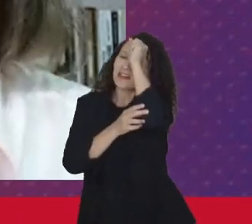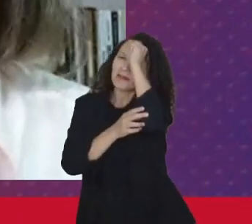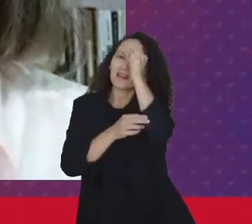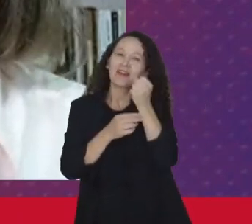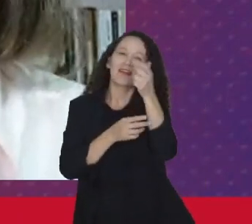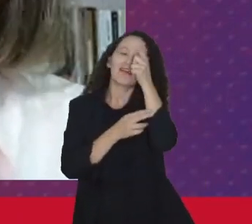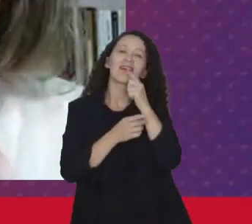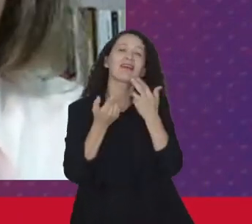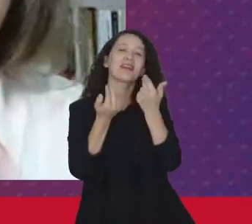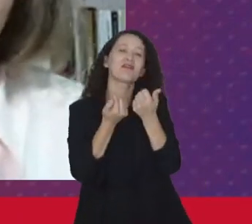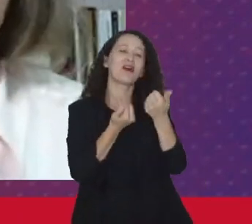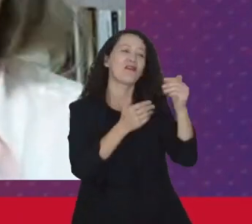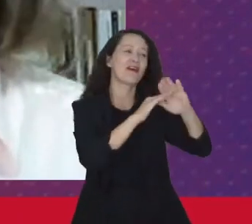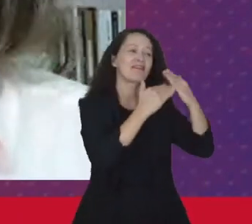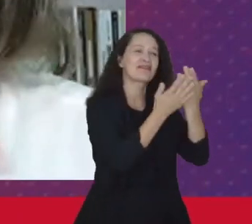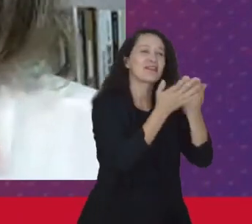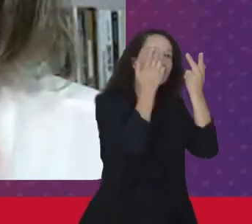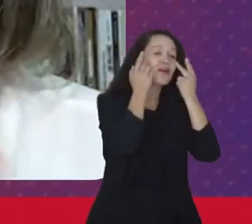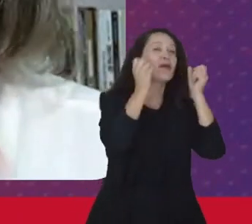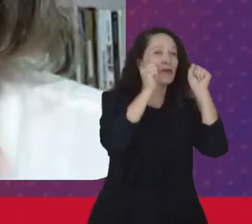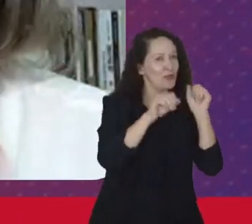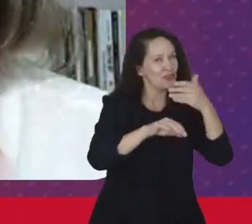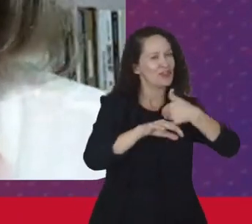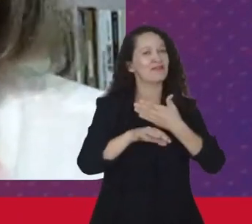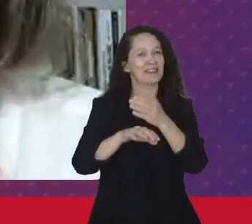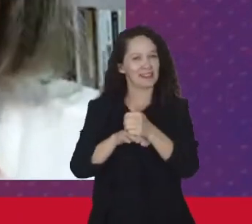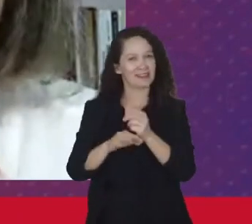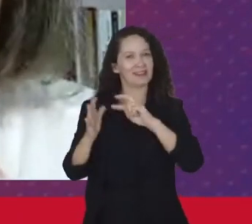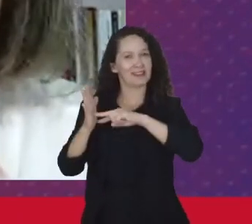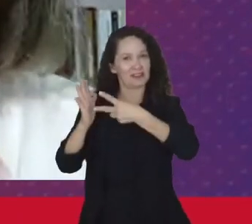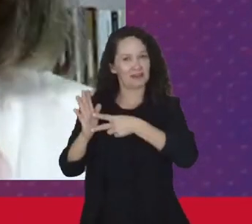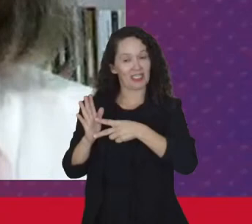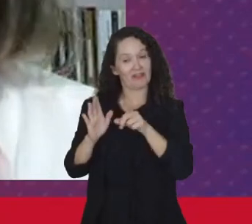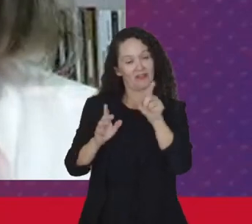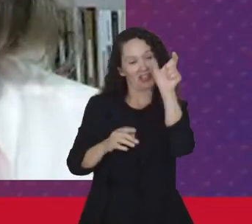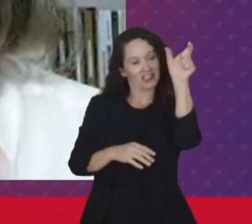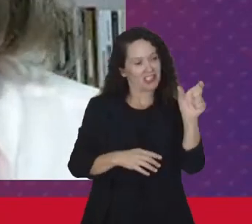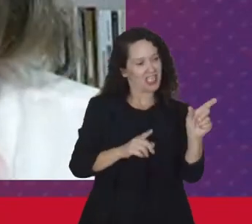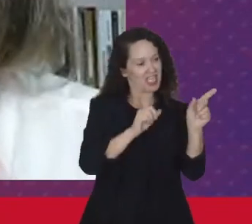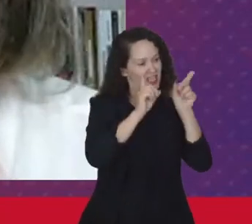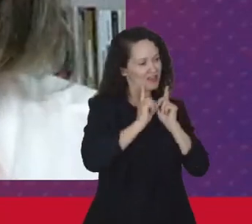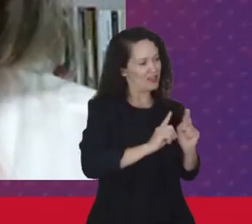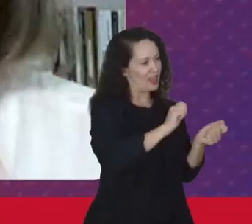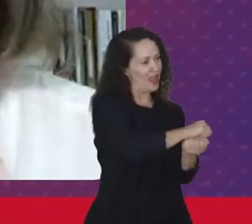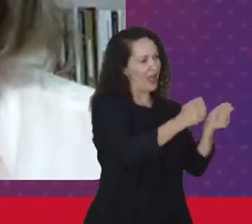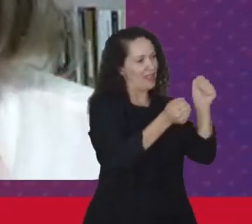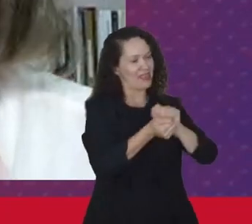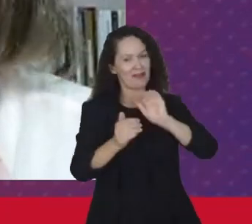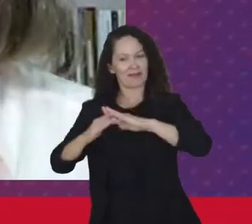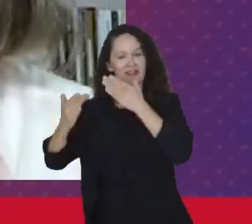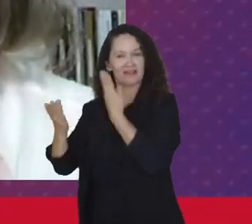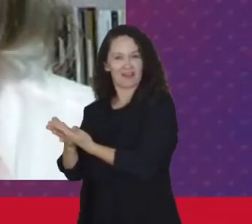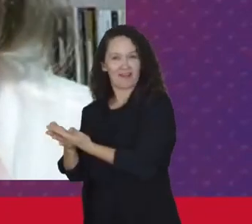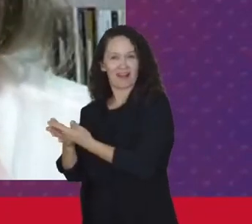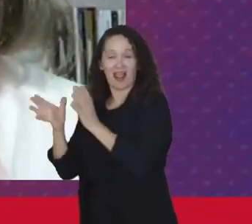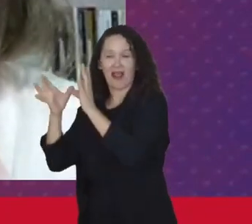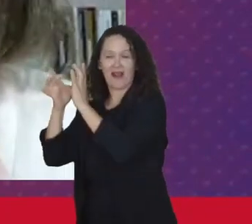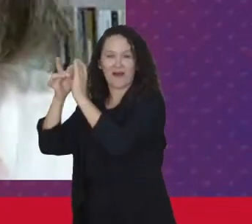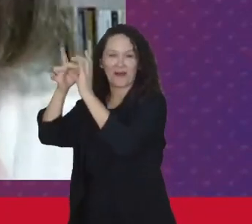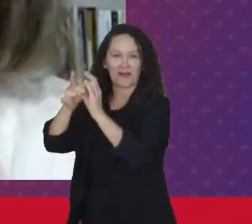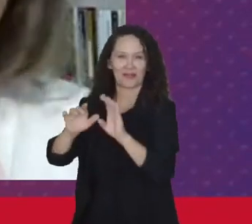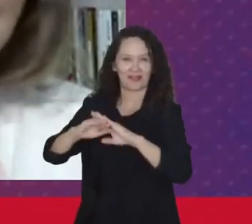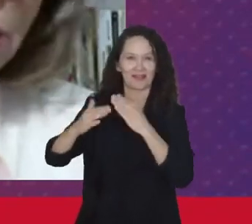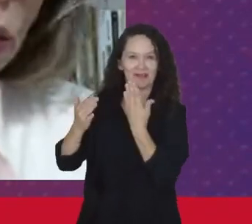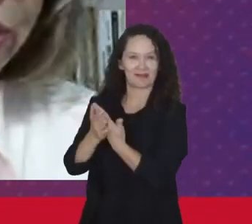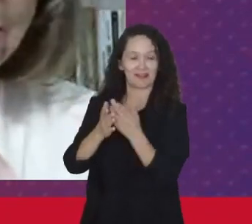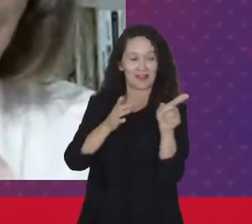nessa política. Ou seja, as pessoas com deficiência tinham que se adaptar à escola, ao contexto da escola, ao ambiente